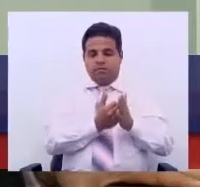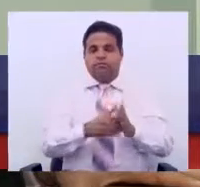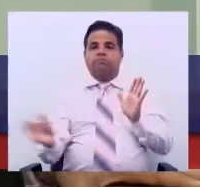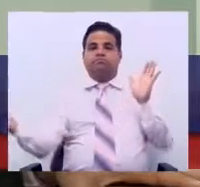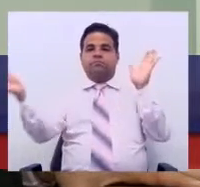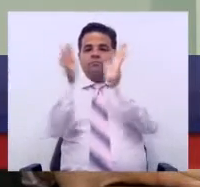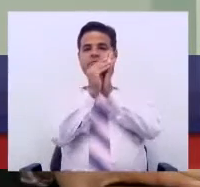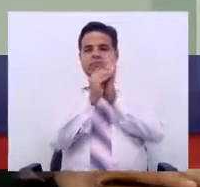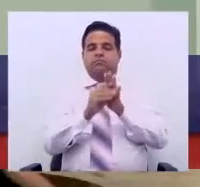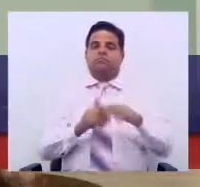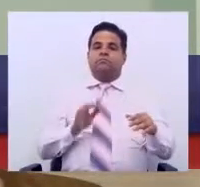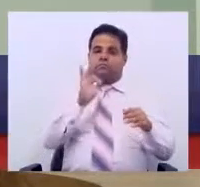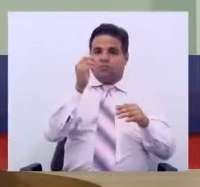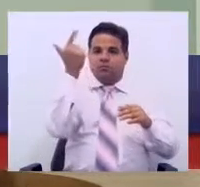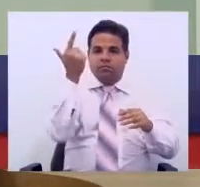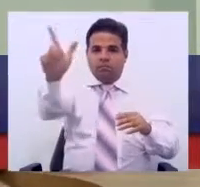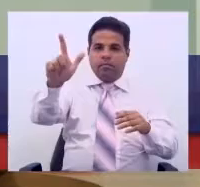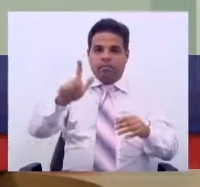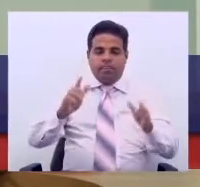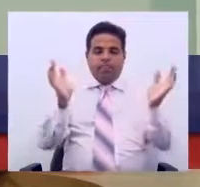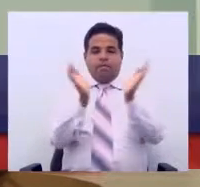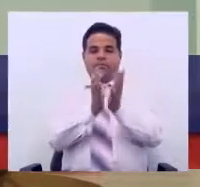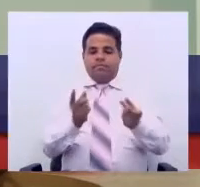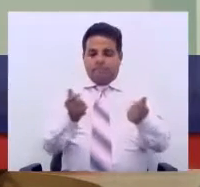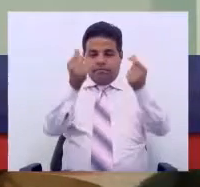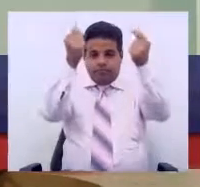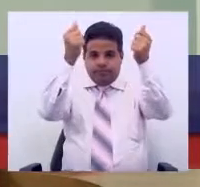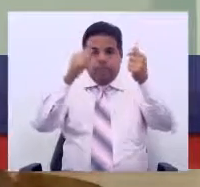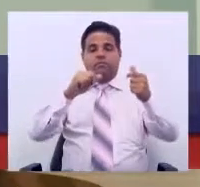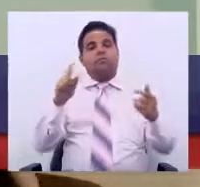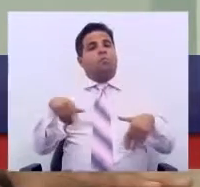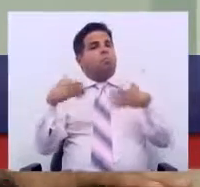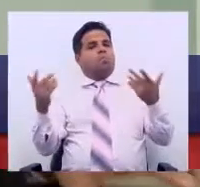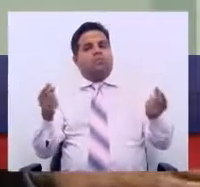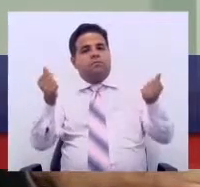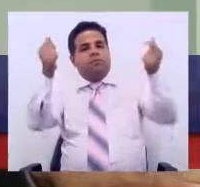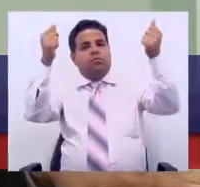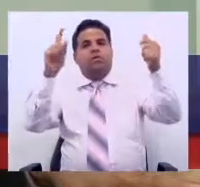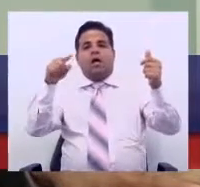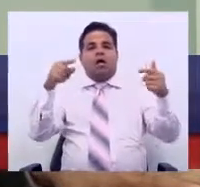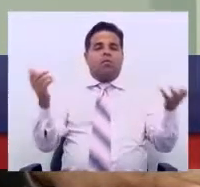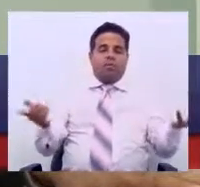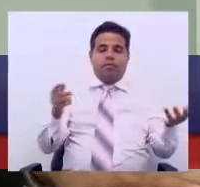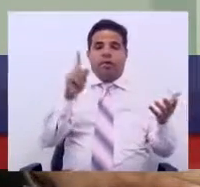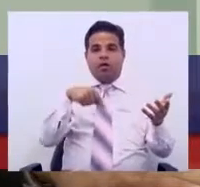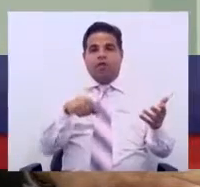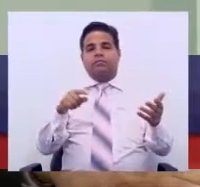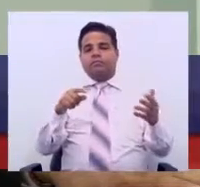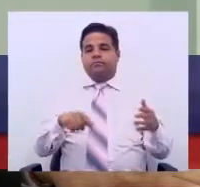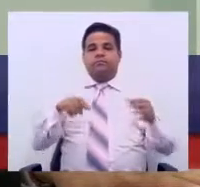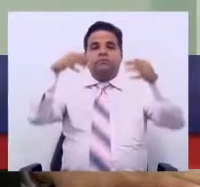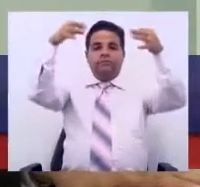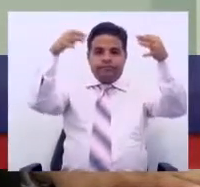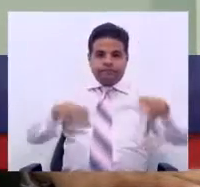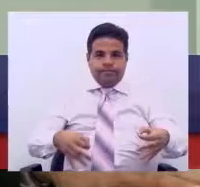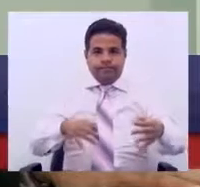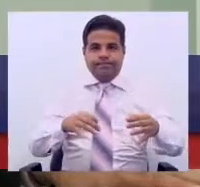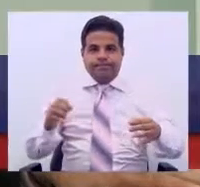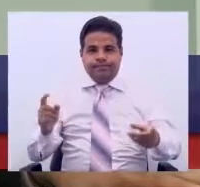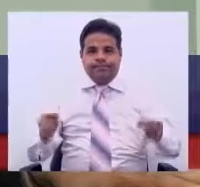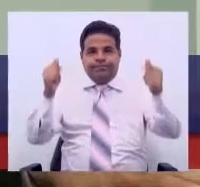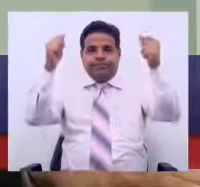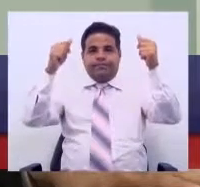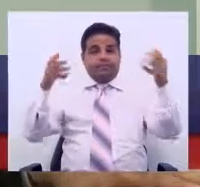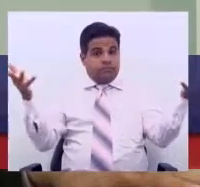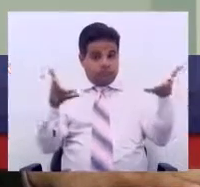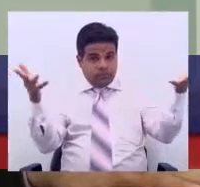fixando para a próxima legislatura esses valores. Que valores são esses? São exatamente os valores